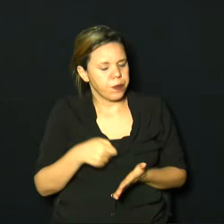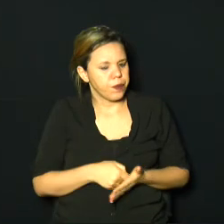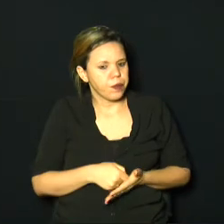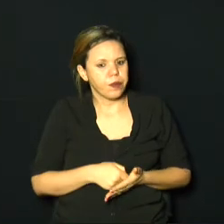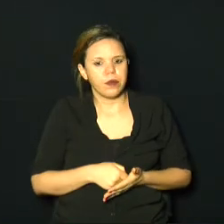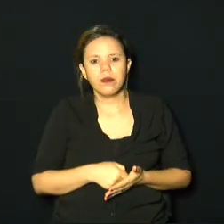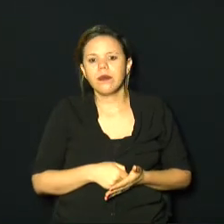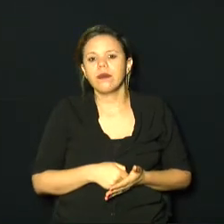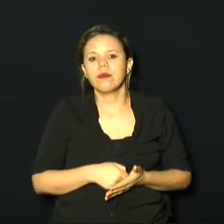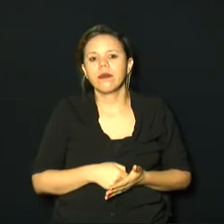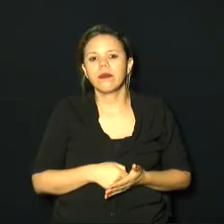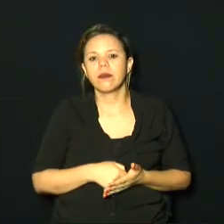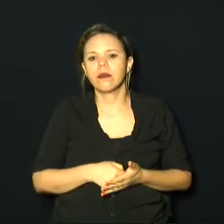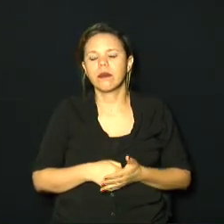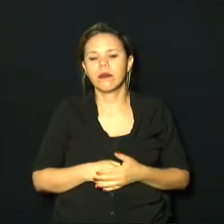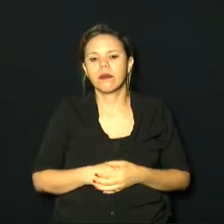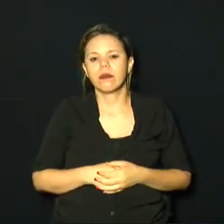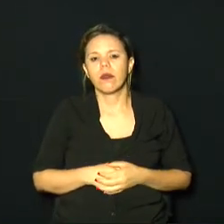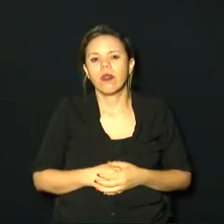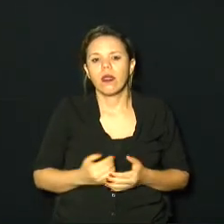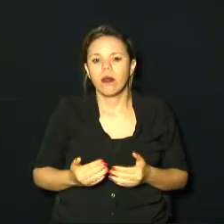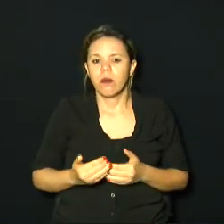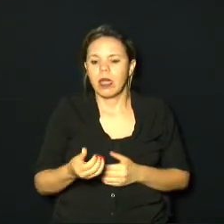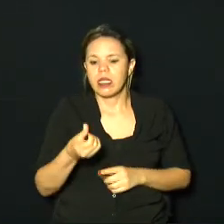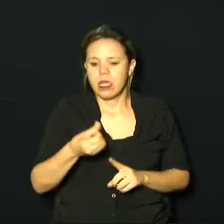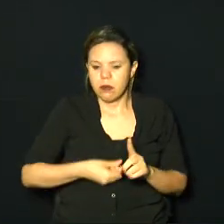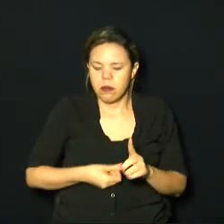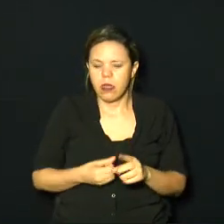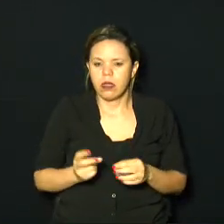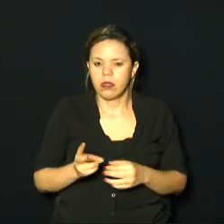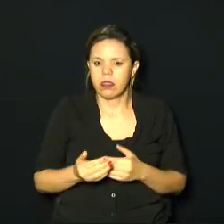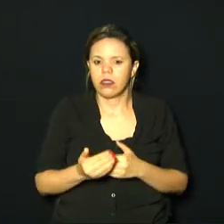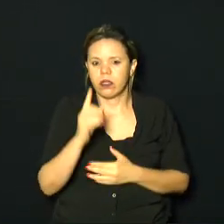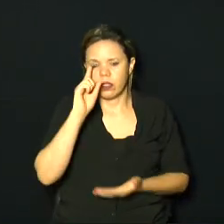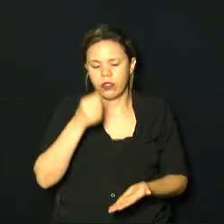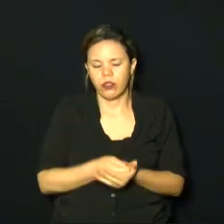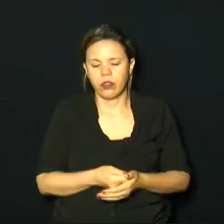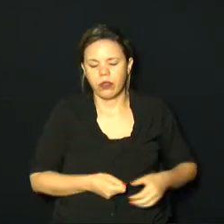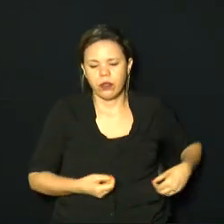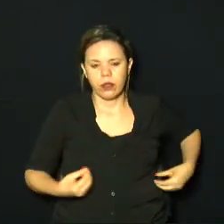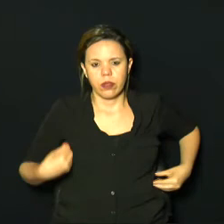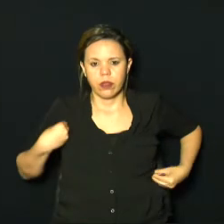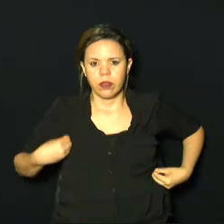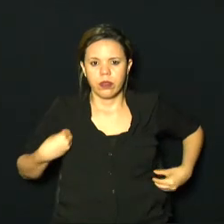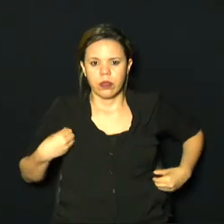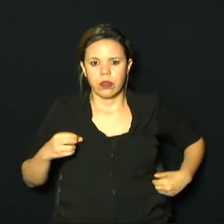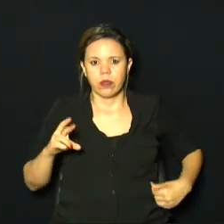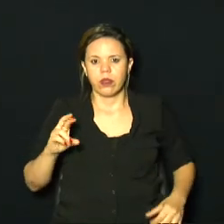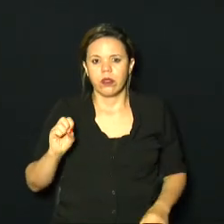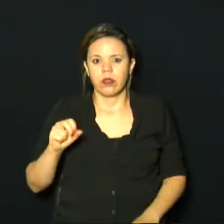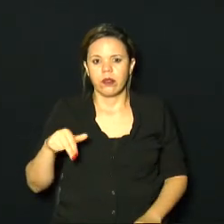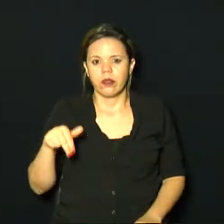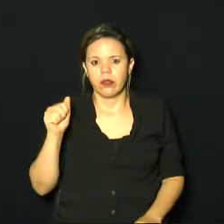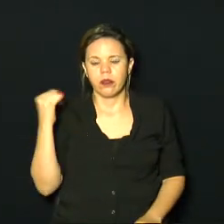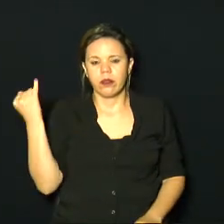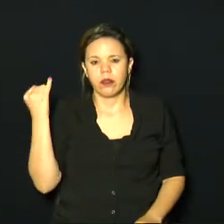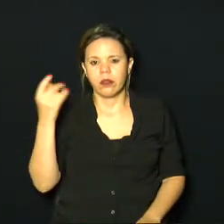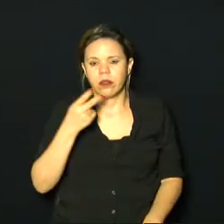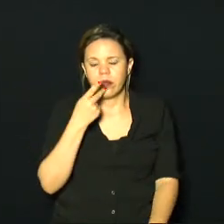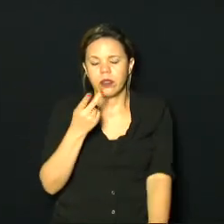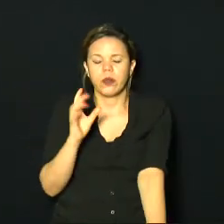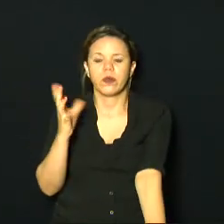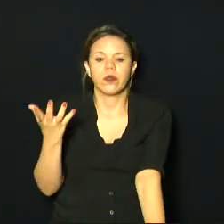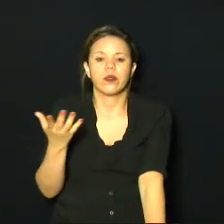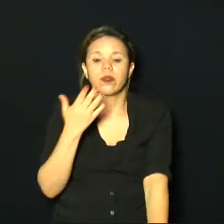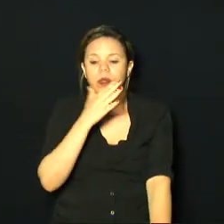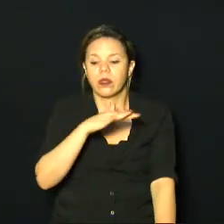mínimo, seja suspendido aí por pelo menos mais 6 meses, garantindo, né, a presença da Rosana aqui é importante para dizer, né, o que vai acontecer com